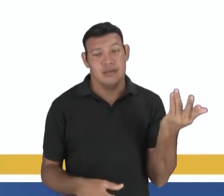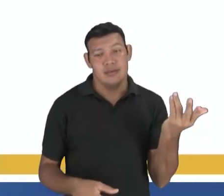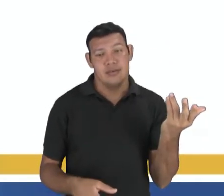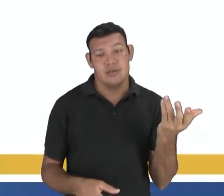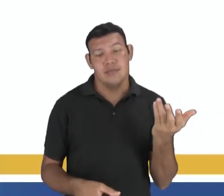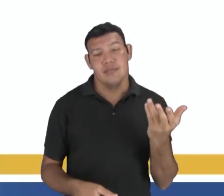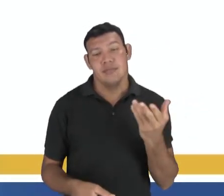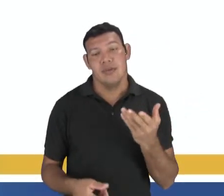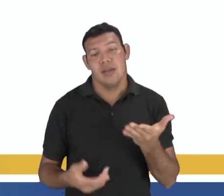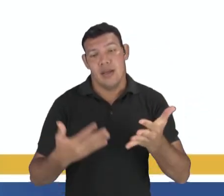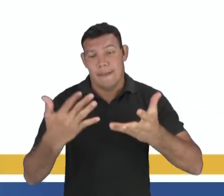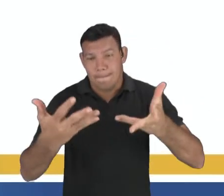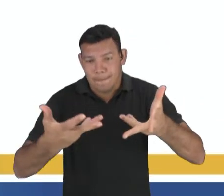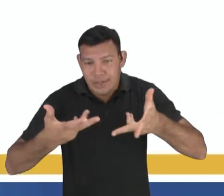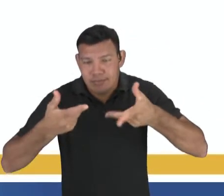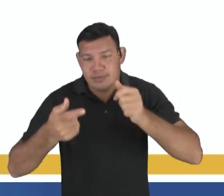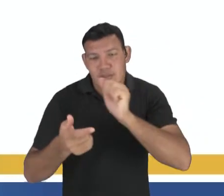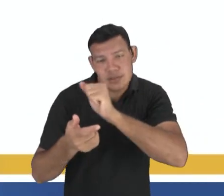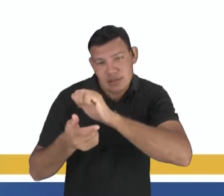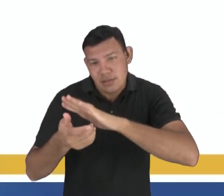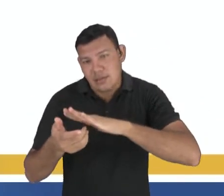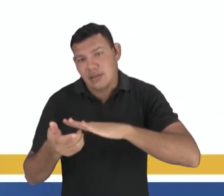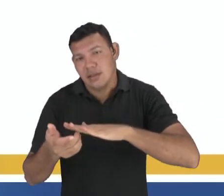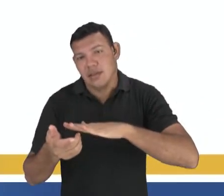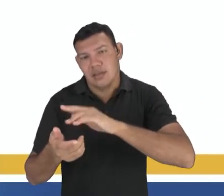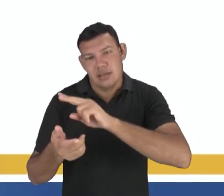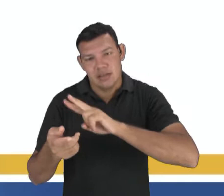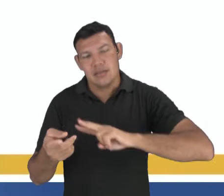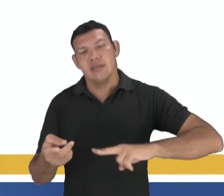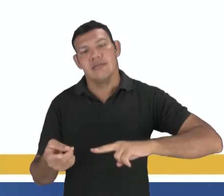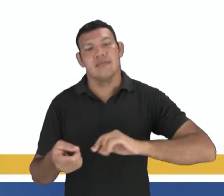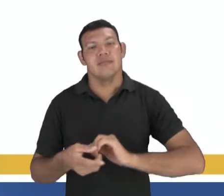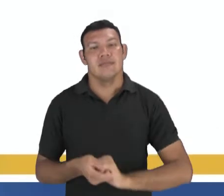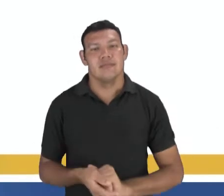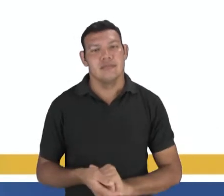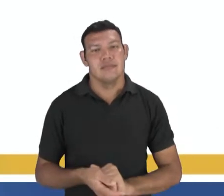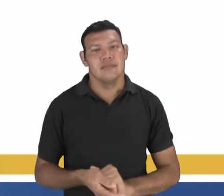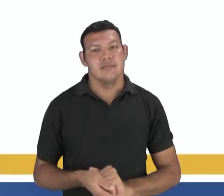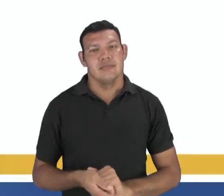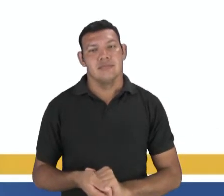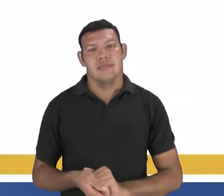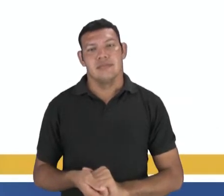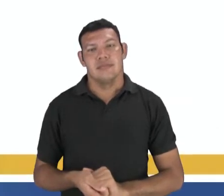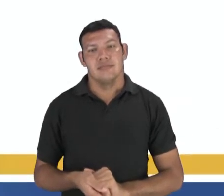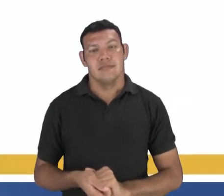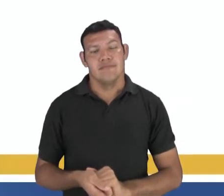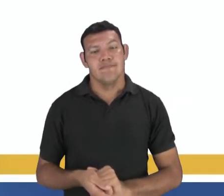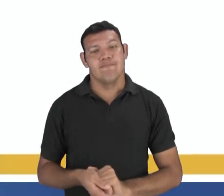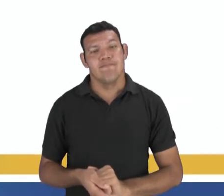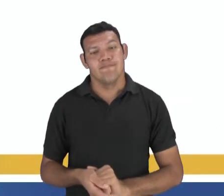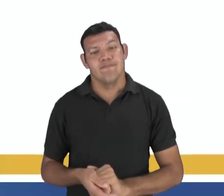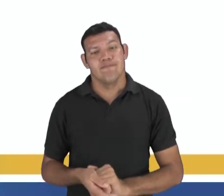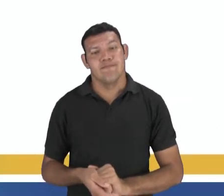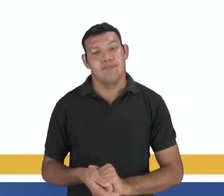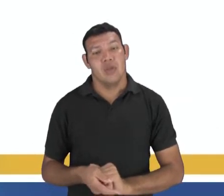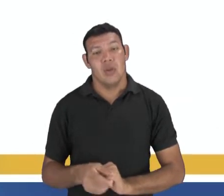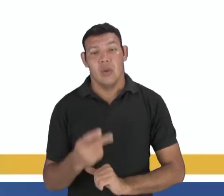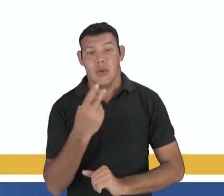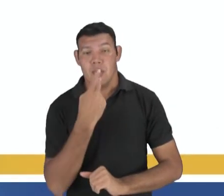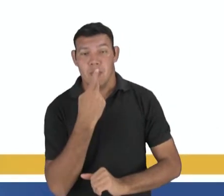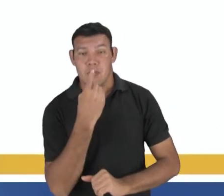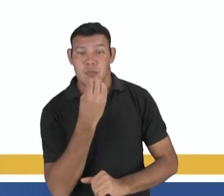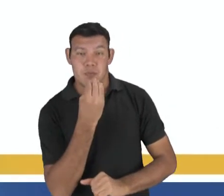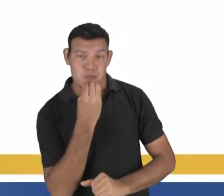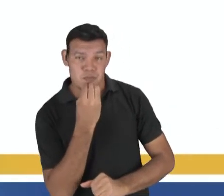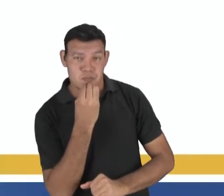tão saudável que leva para mundos e culturas diversas. E isso gera uma